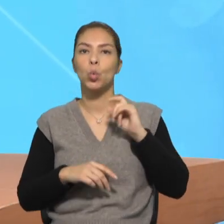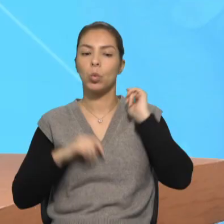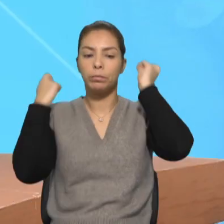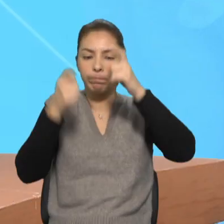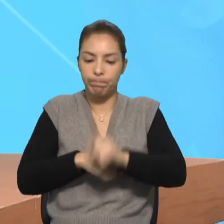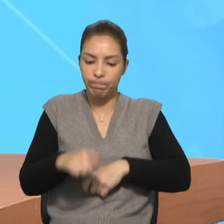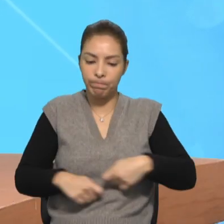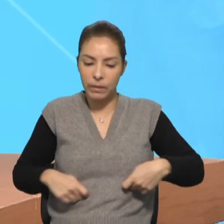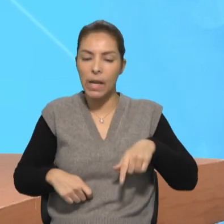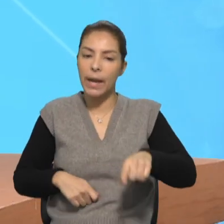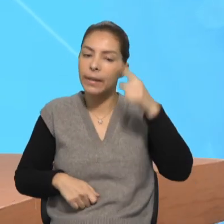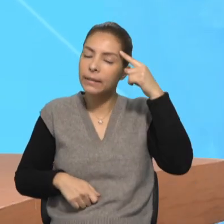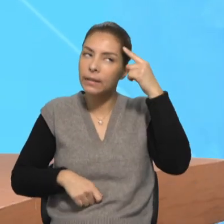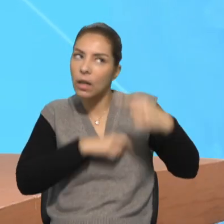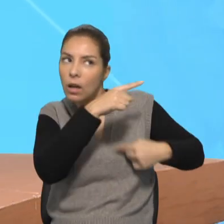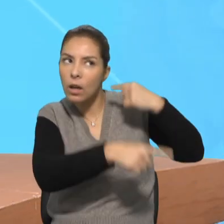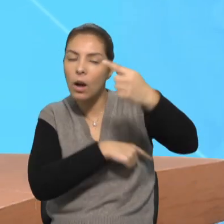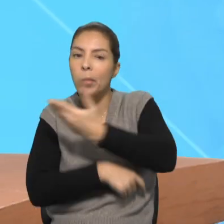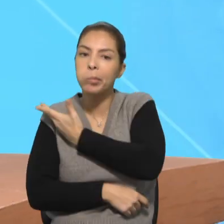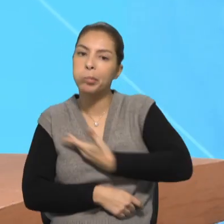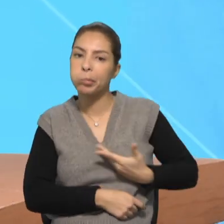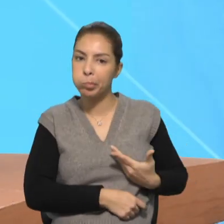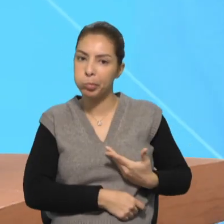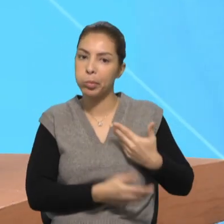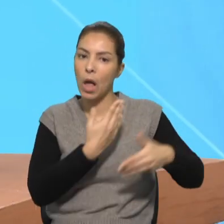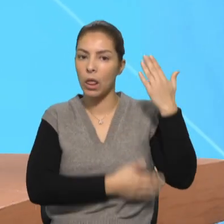tradições medievais de